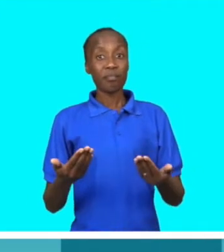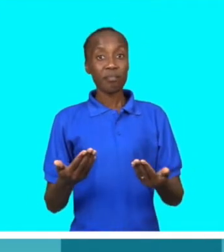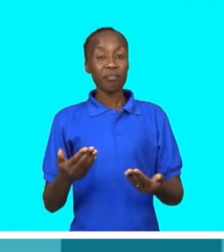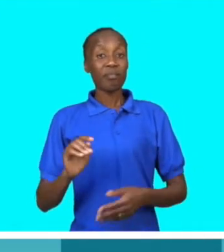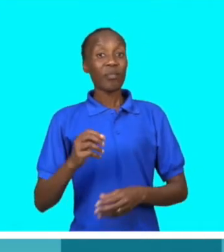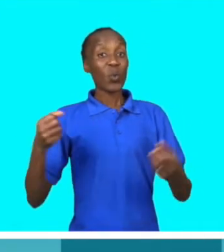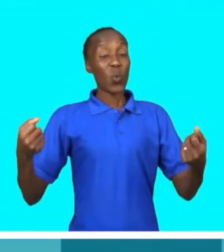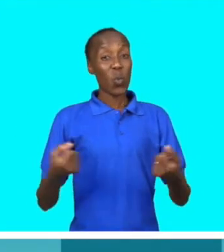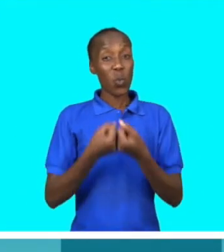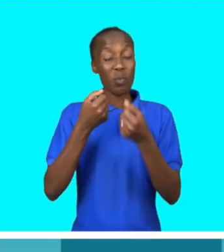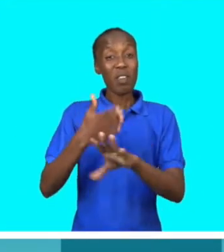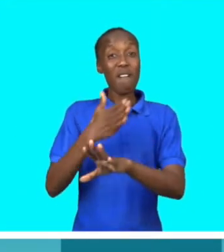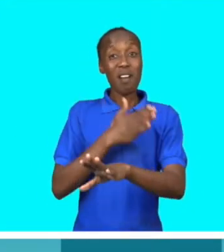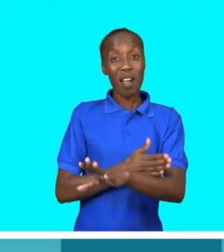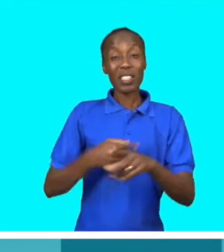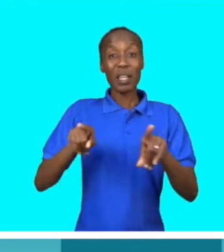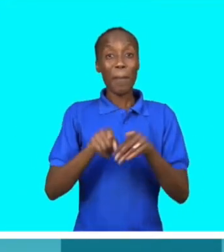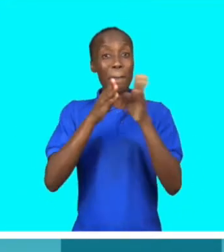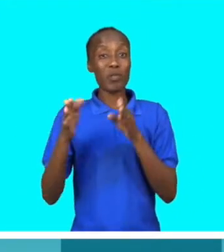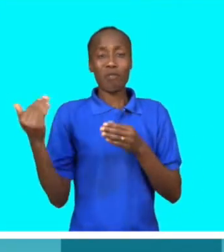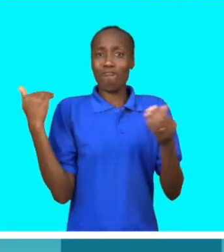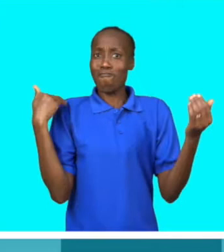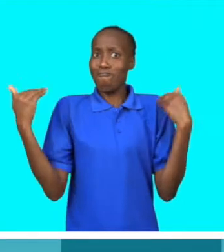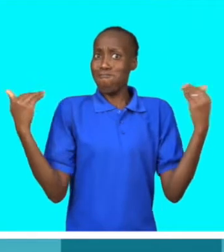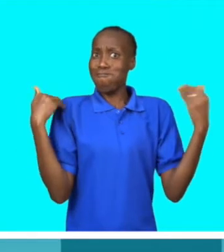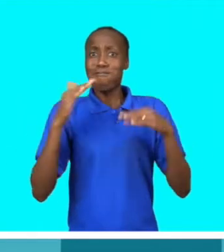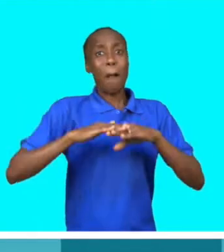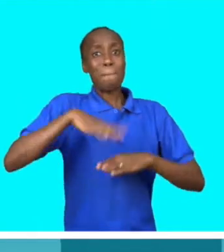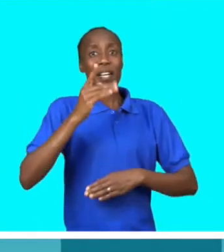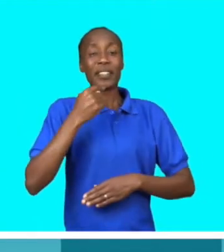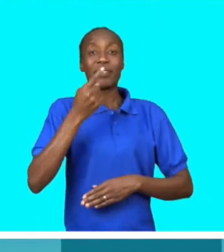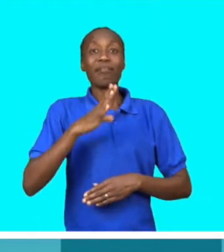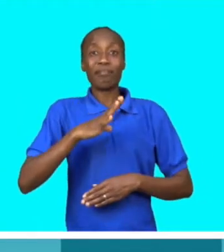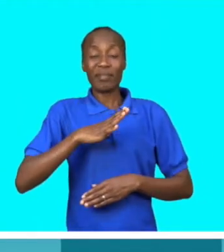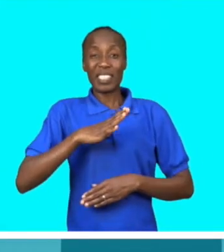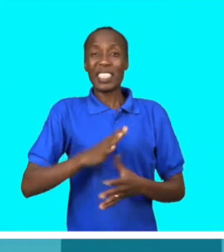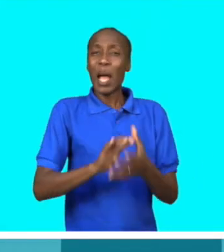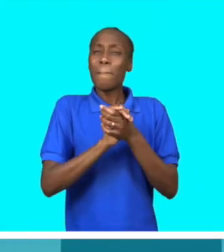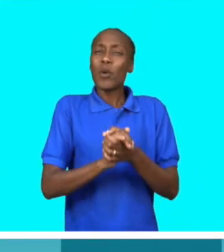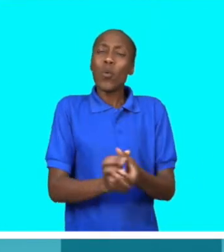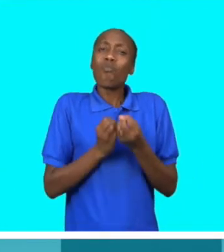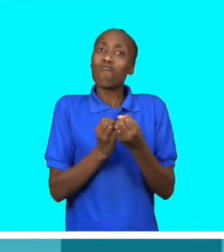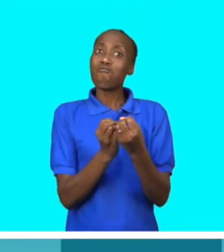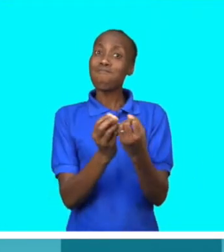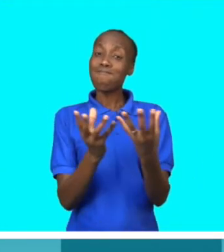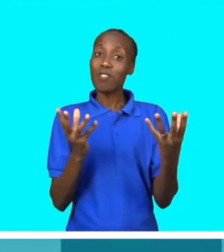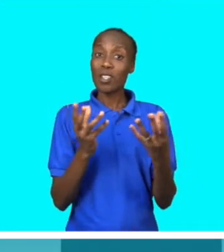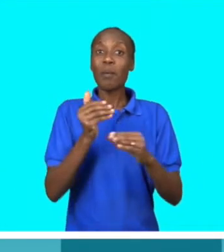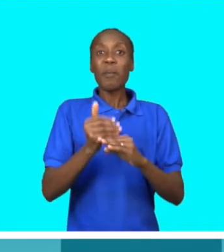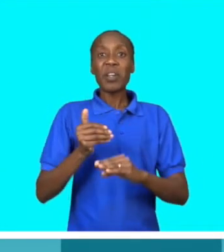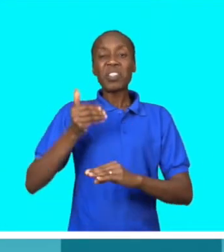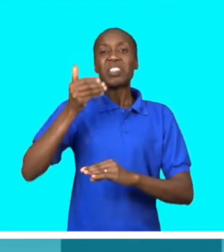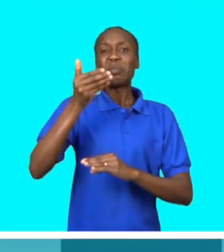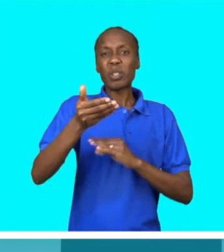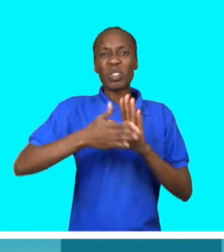certeza, que antes do acidente também era uma pessoa muito solicitada, era uma pessoa muito concorrida e tinha, por acaso, muitas amizades e